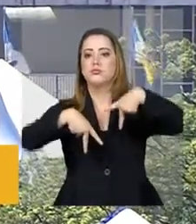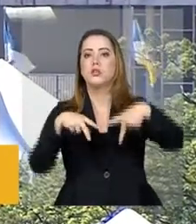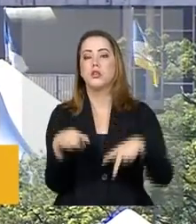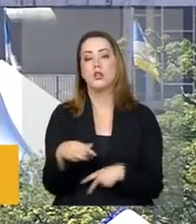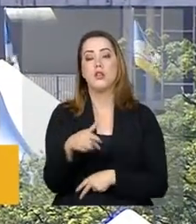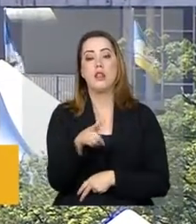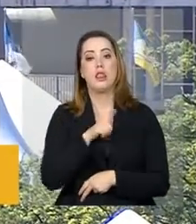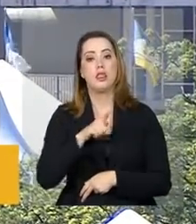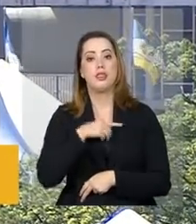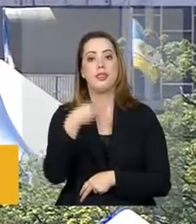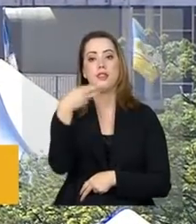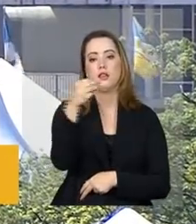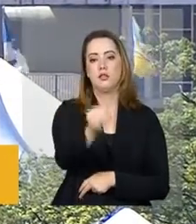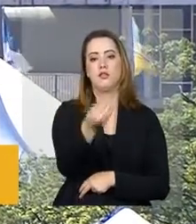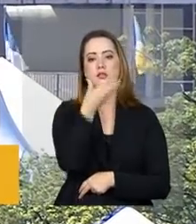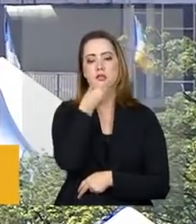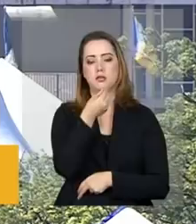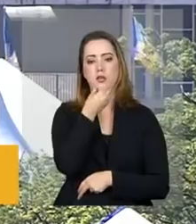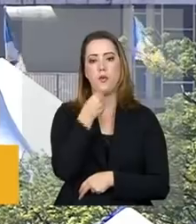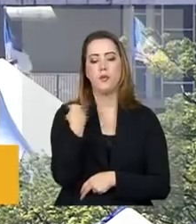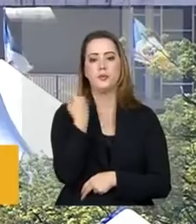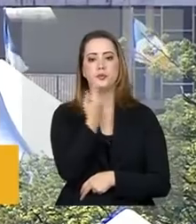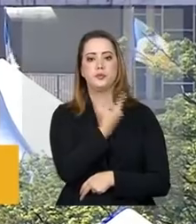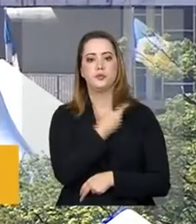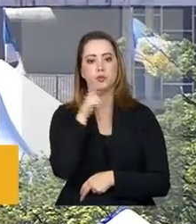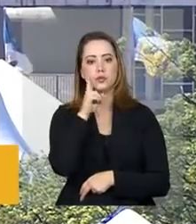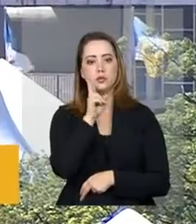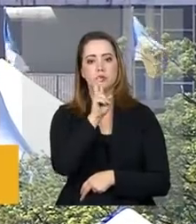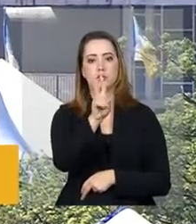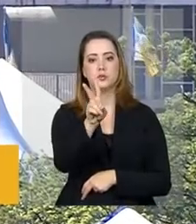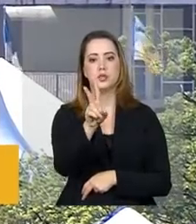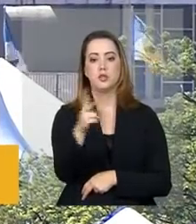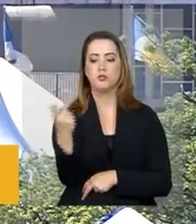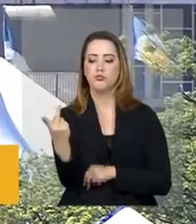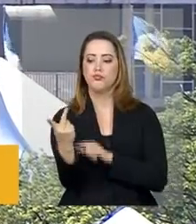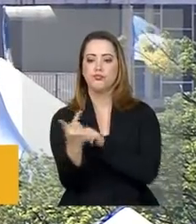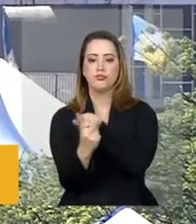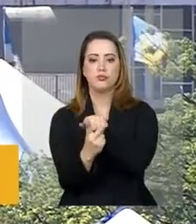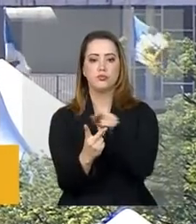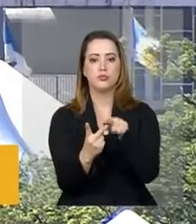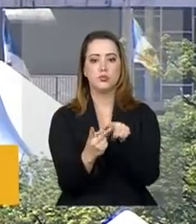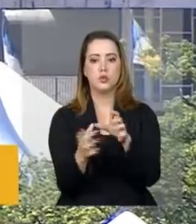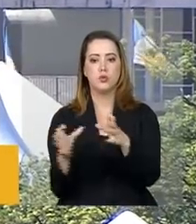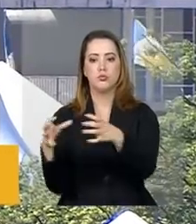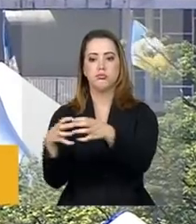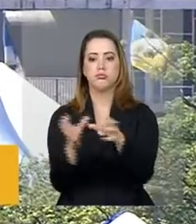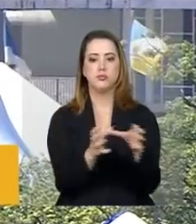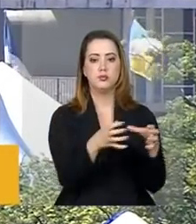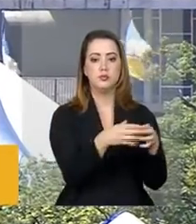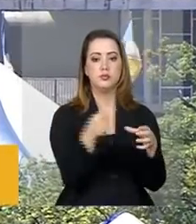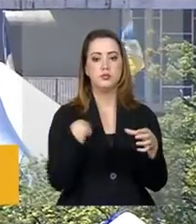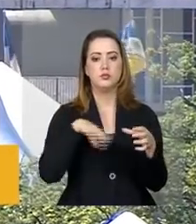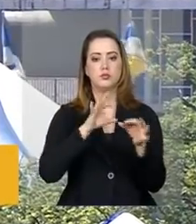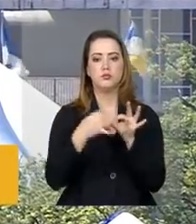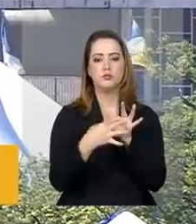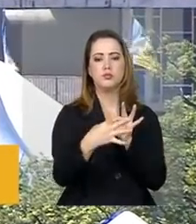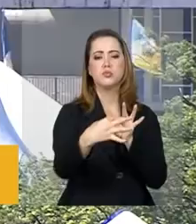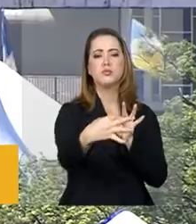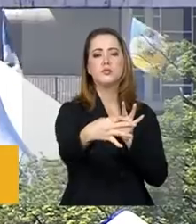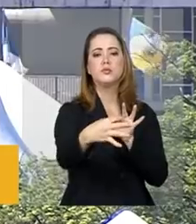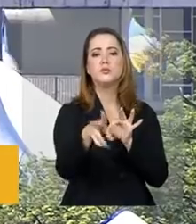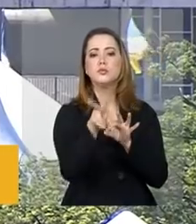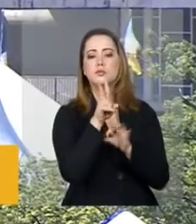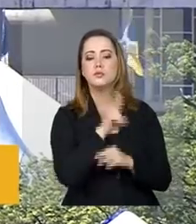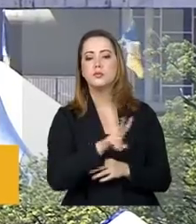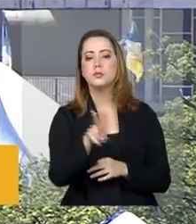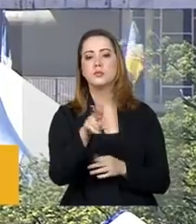ano, né? Sim. Nós estamos vendo ali, são duas alas, né? E eles vêm na ordem agora, lá no fundo. De polícia do Exército